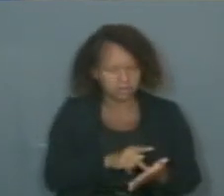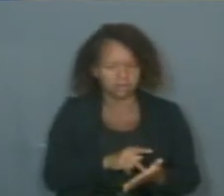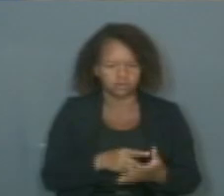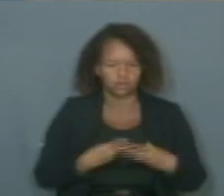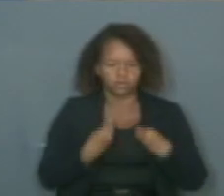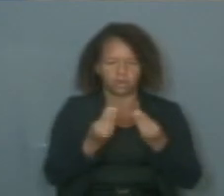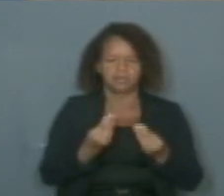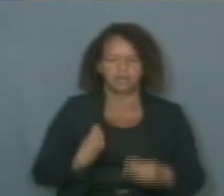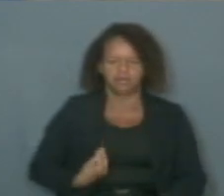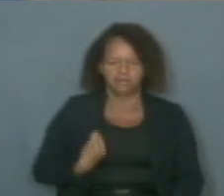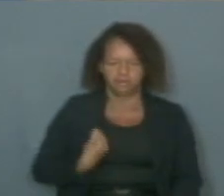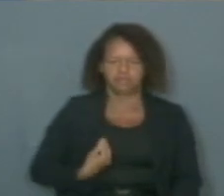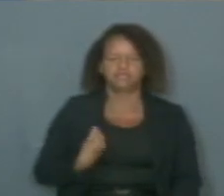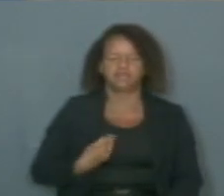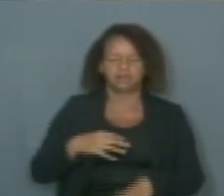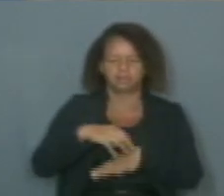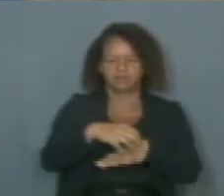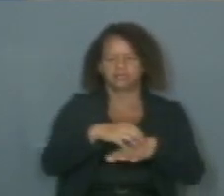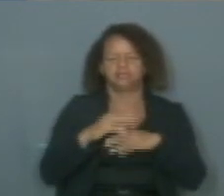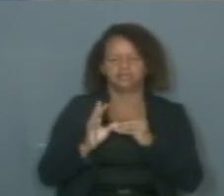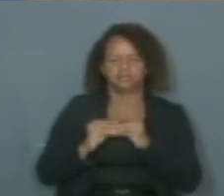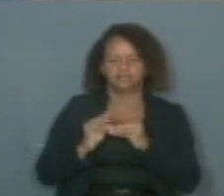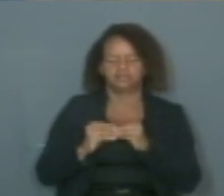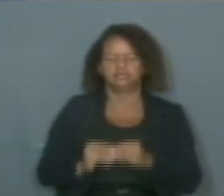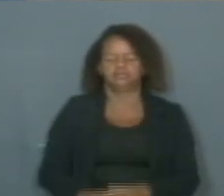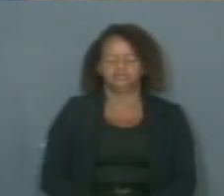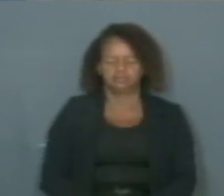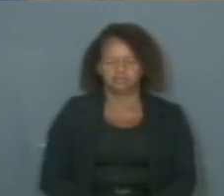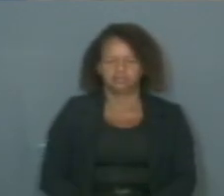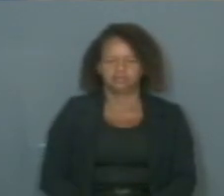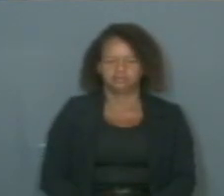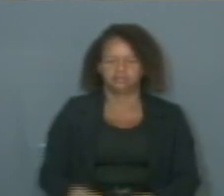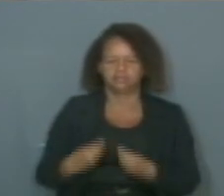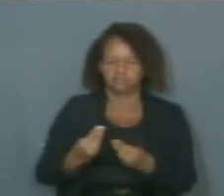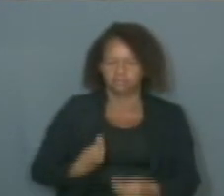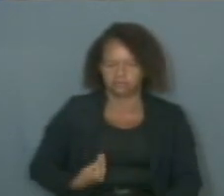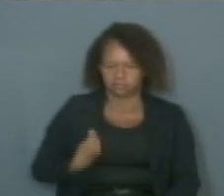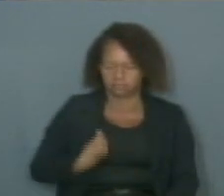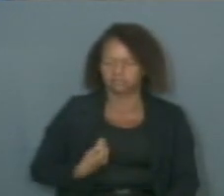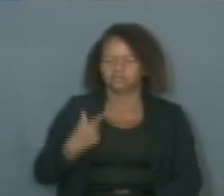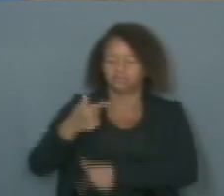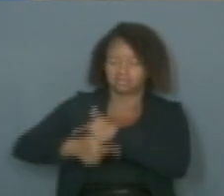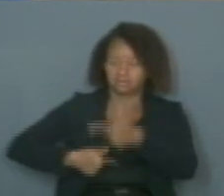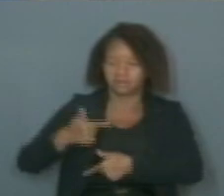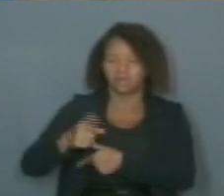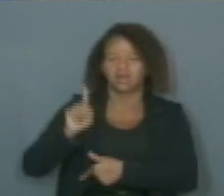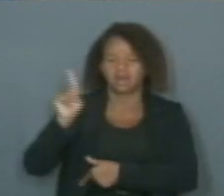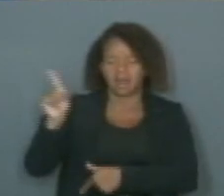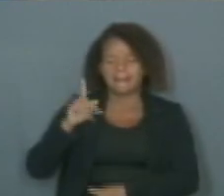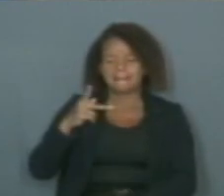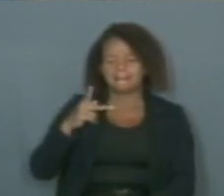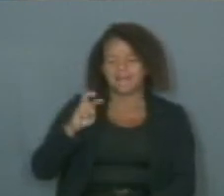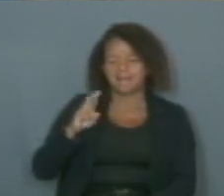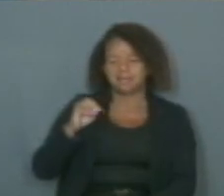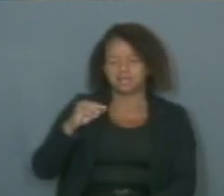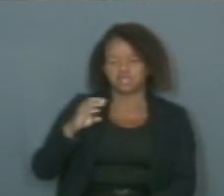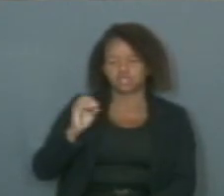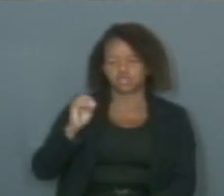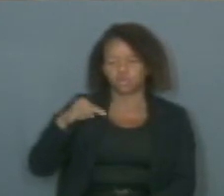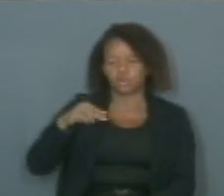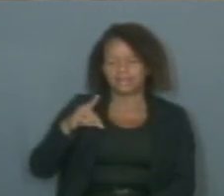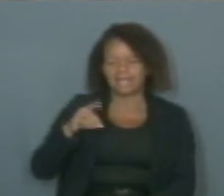minha vida pelos transportes complementares. Eu dou a minha vida pelos permissionários que estão lá todos os